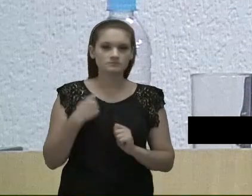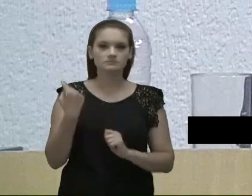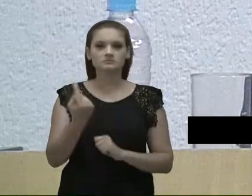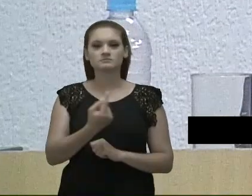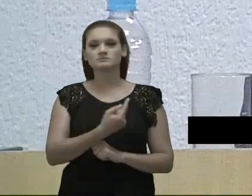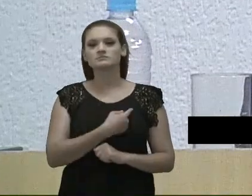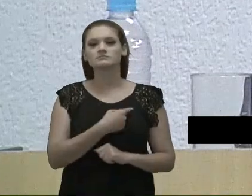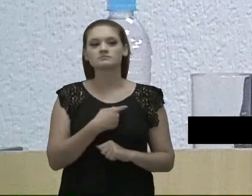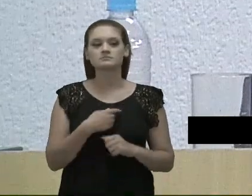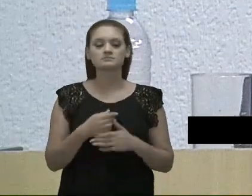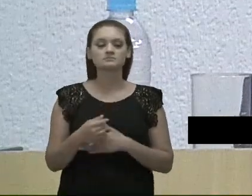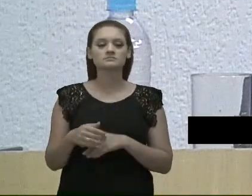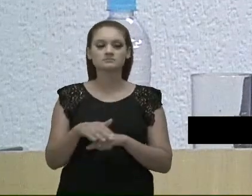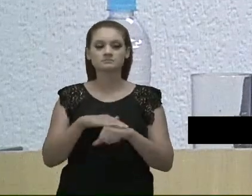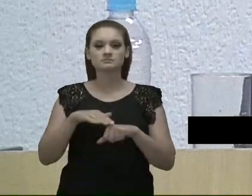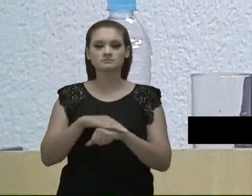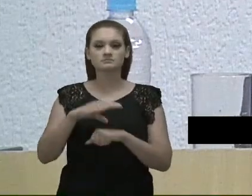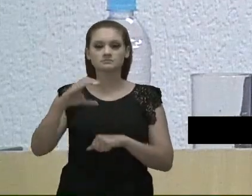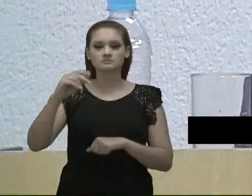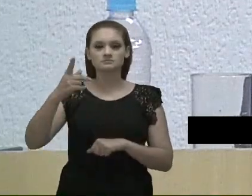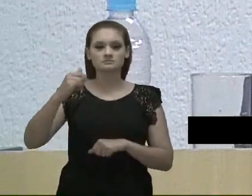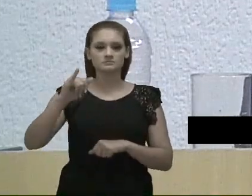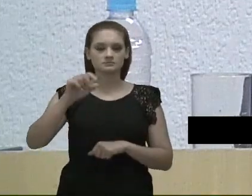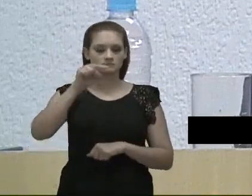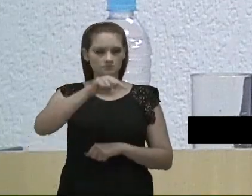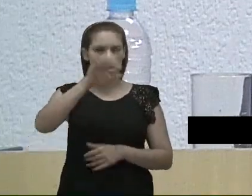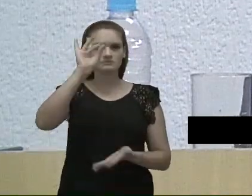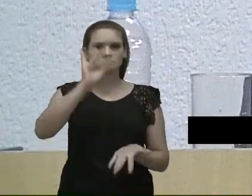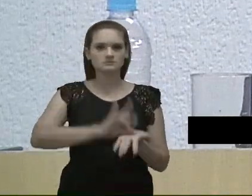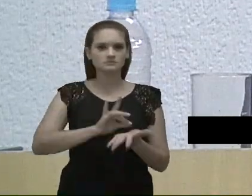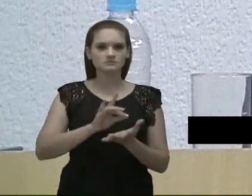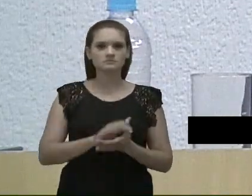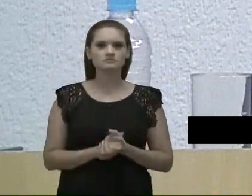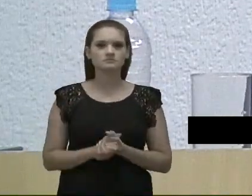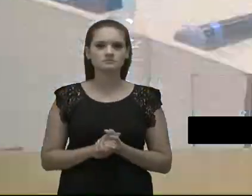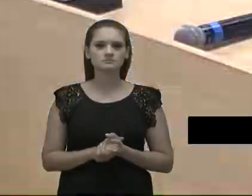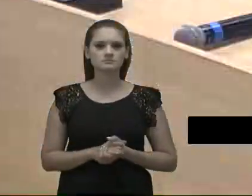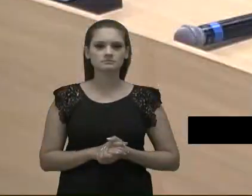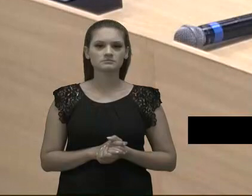está aqui apurando na CPI, esse fato é verídico?